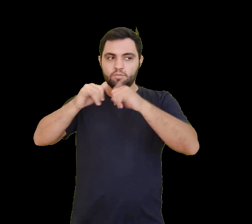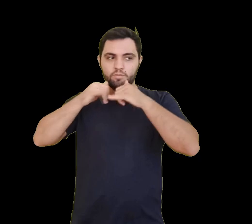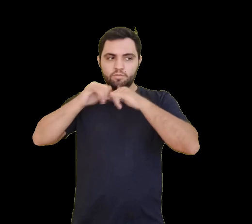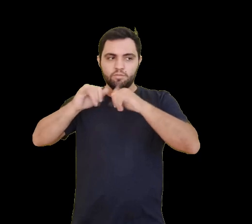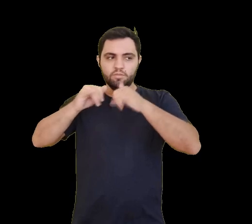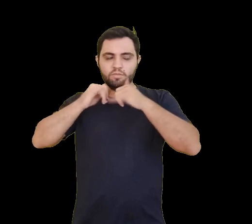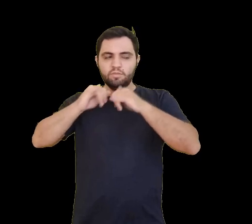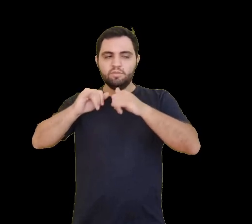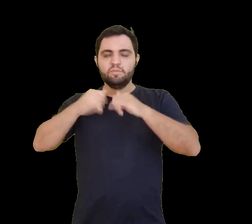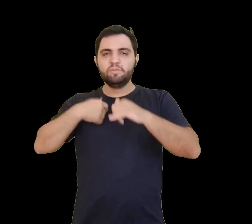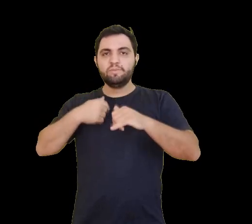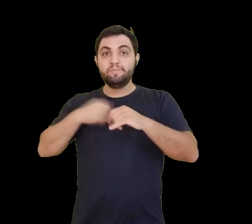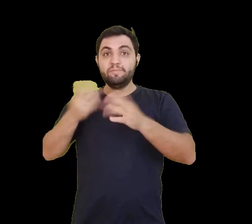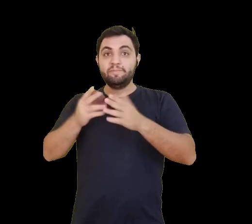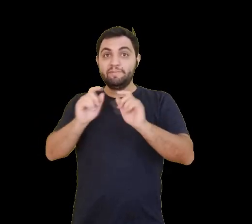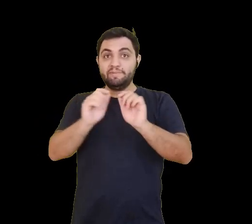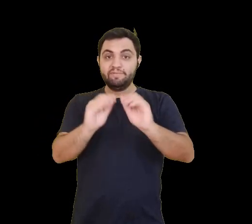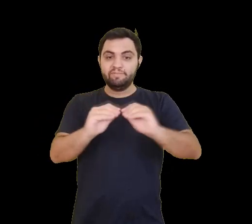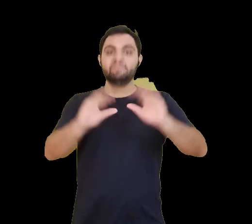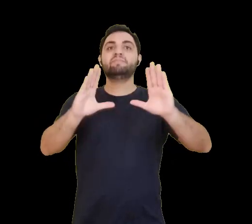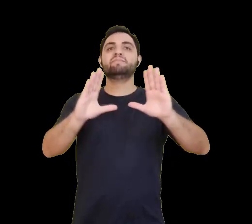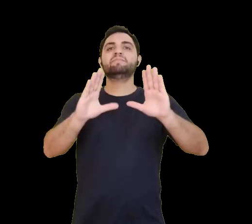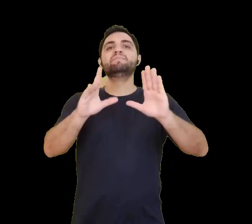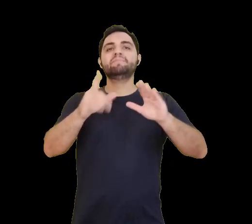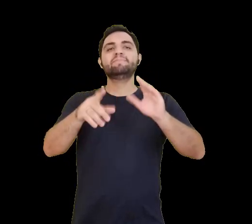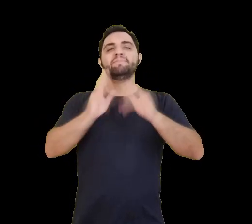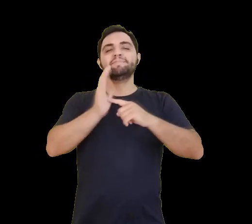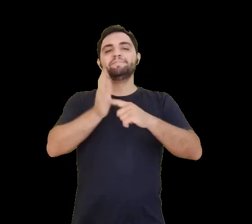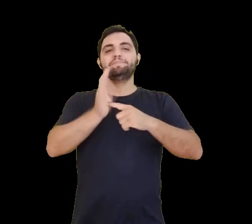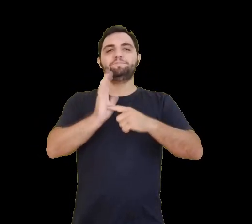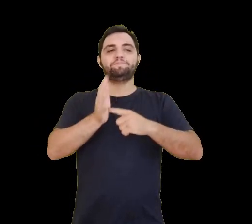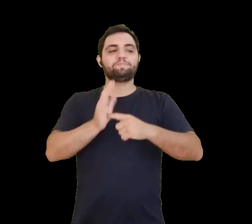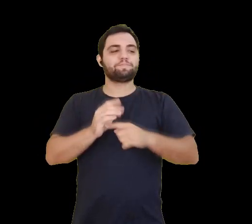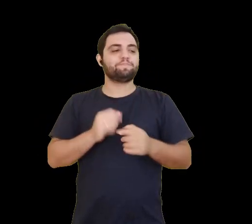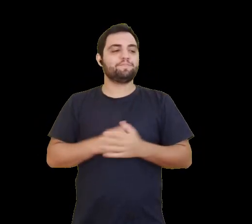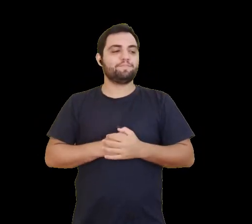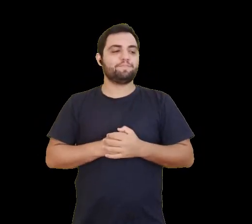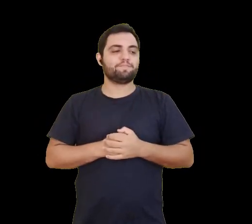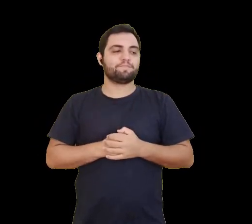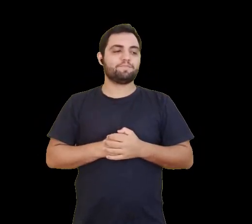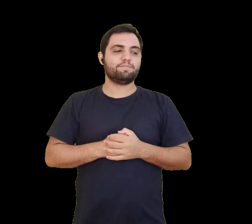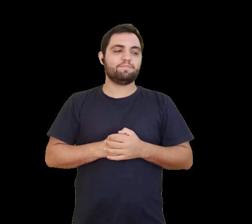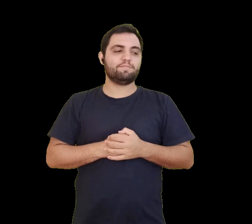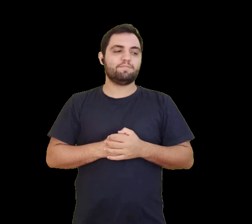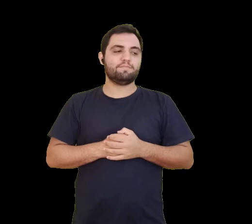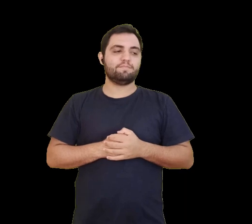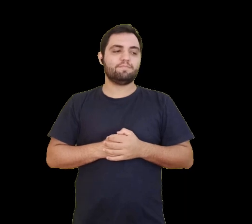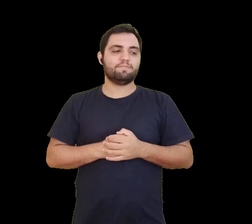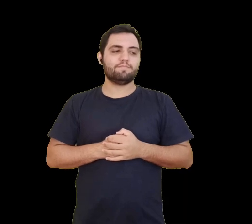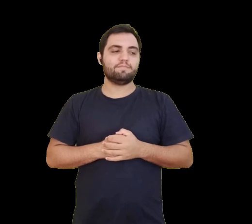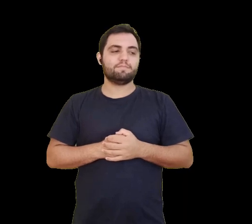vou ligar essa impressora clicando aqui no botão de liga-desliga.